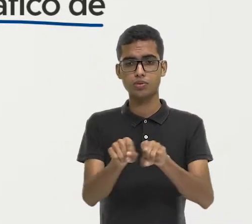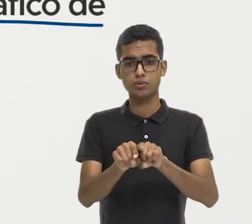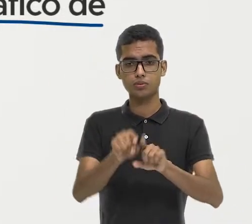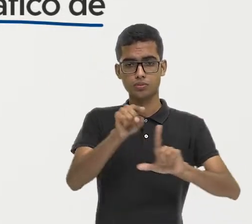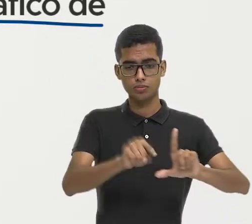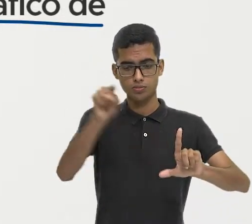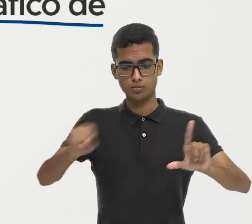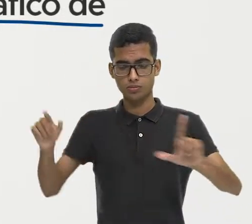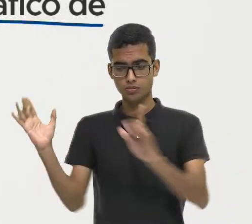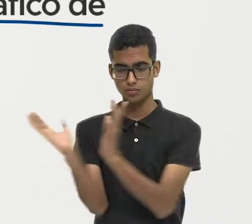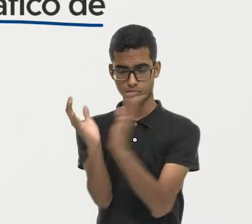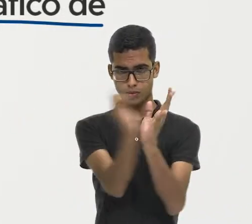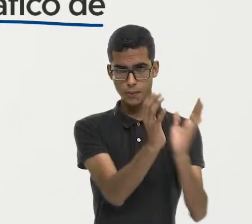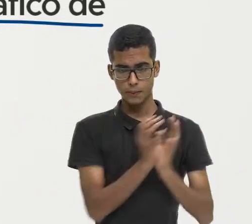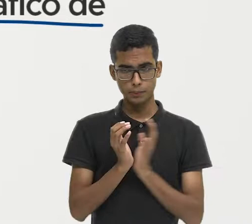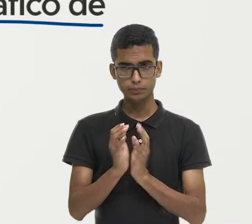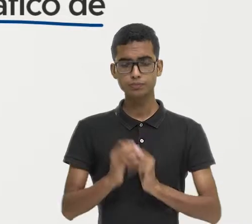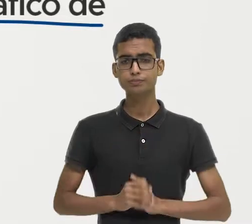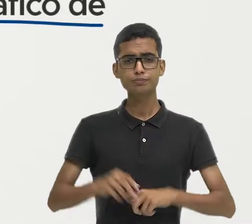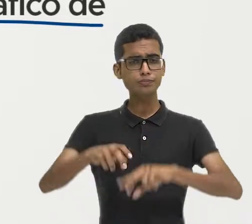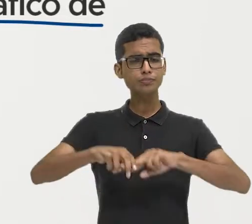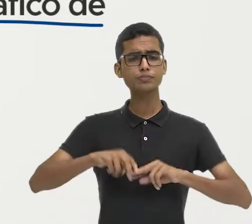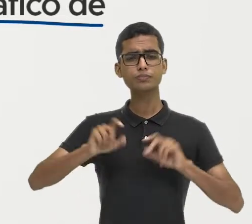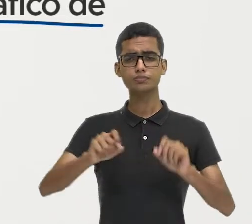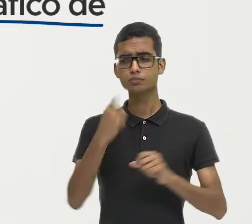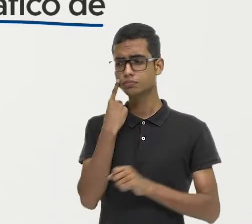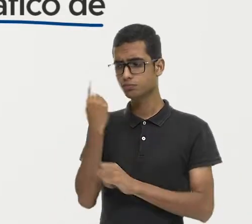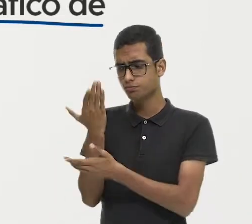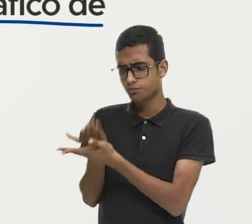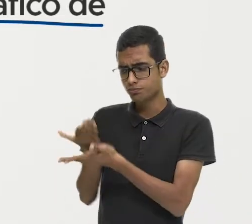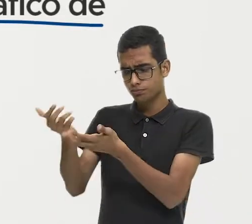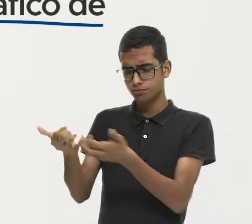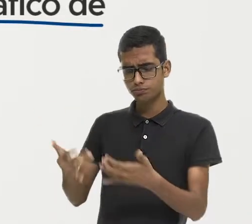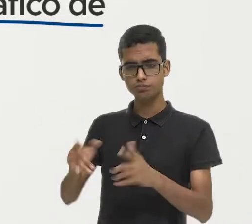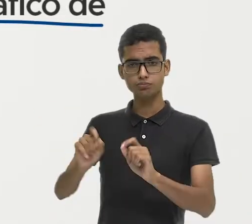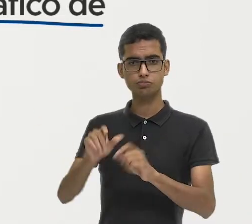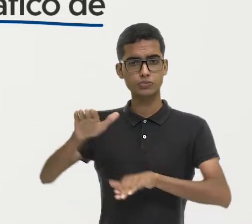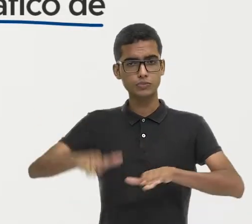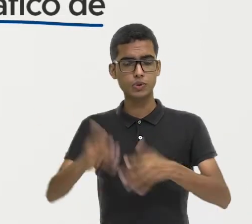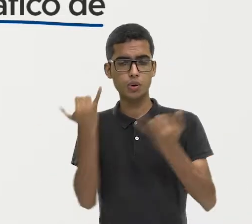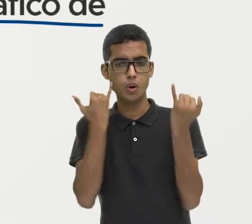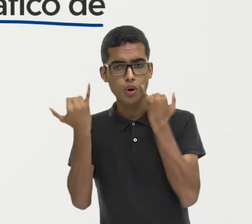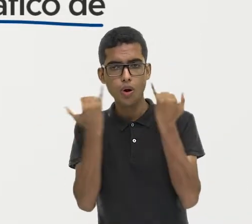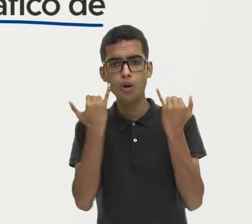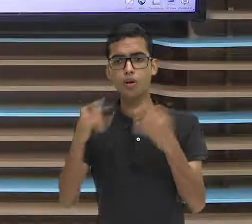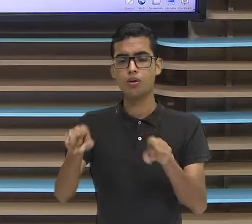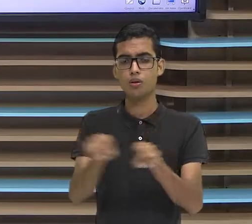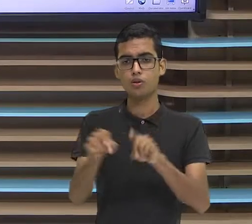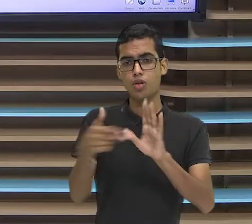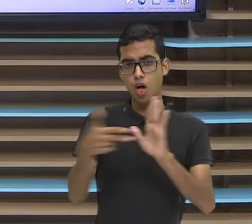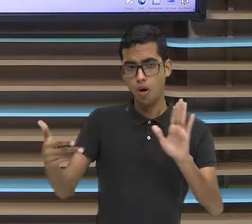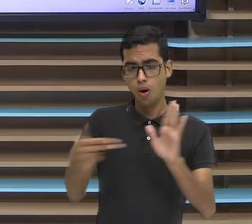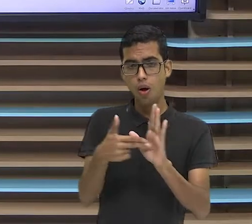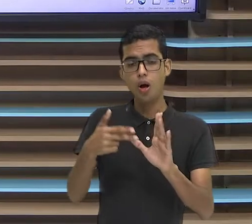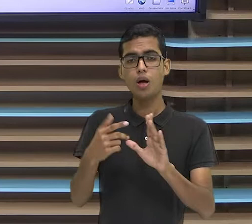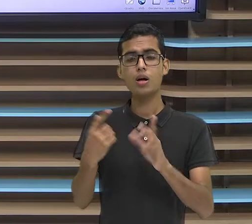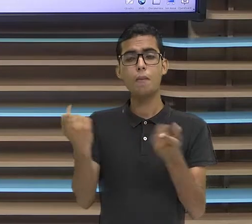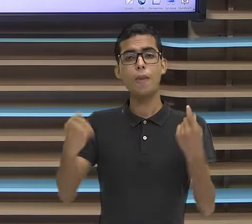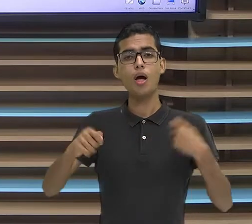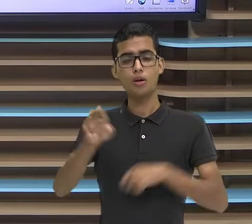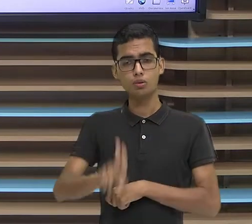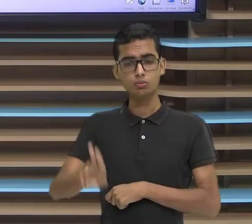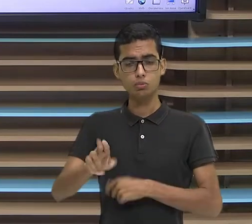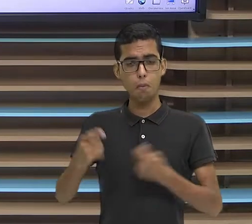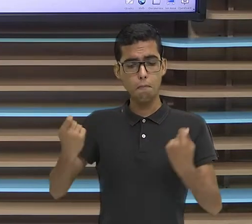de setores. Por que que a gente fala que, dependendo da notícia, dependendo da informação, temos que